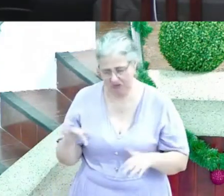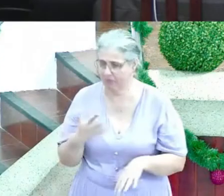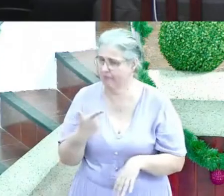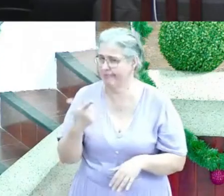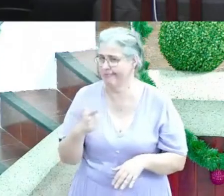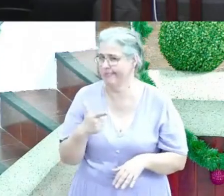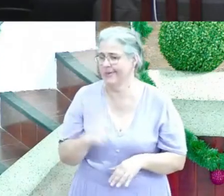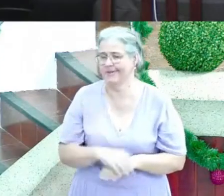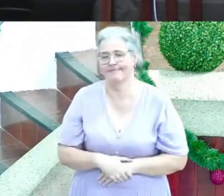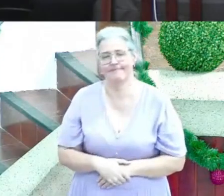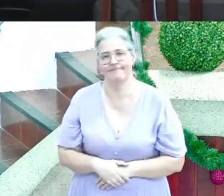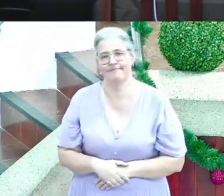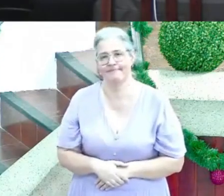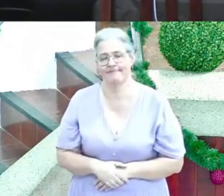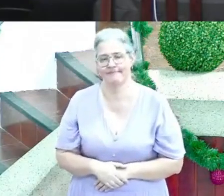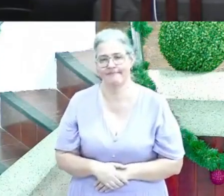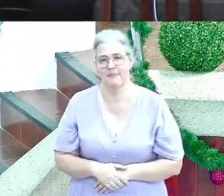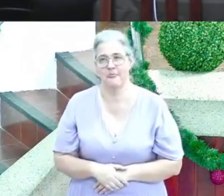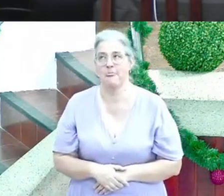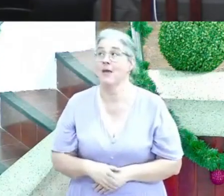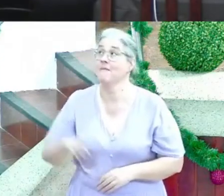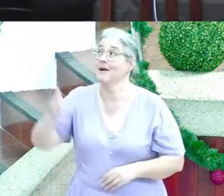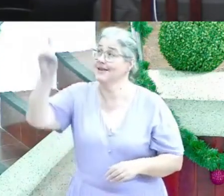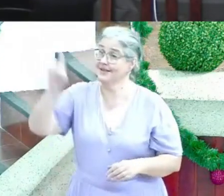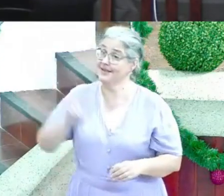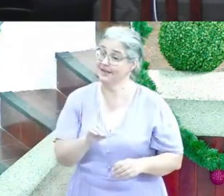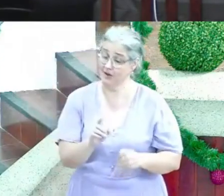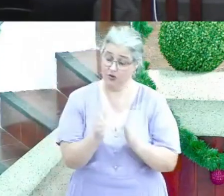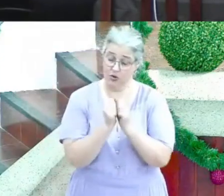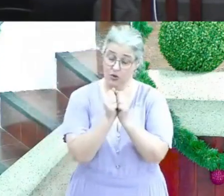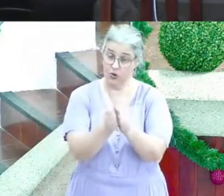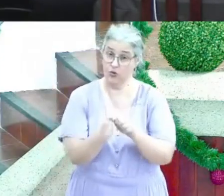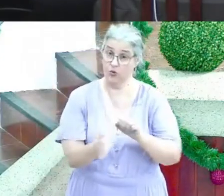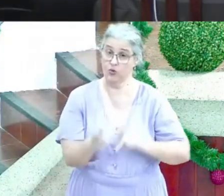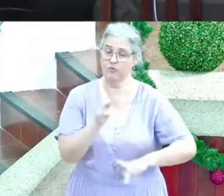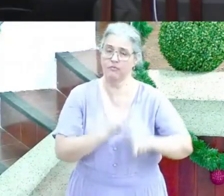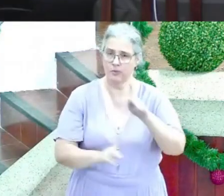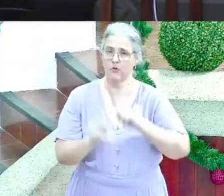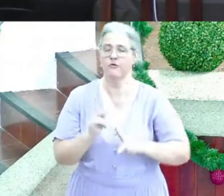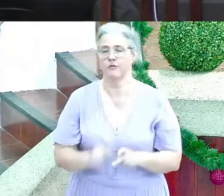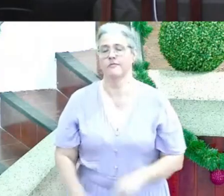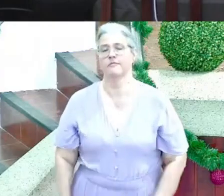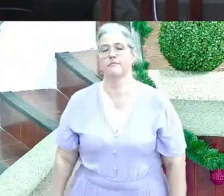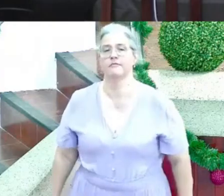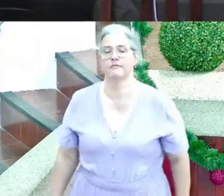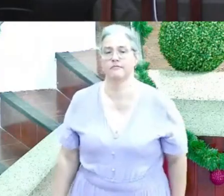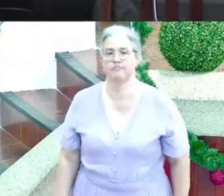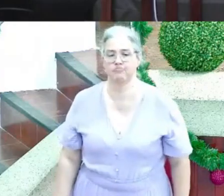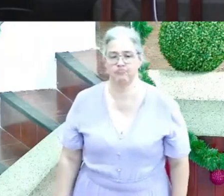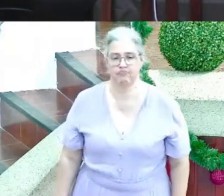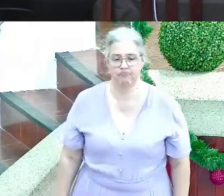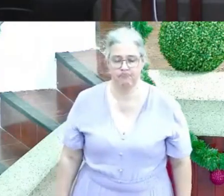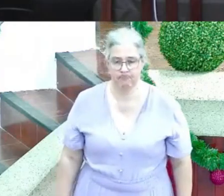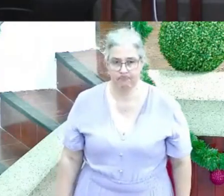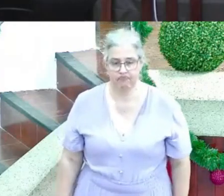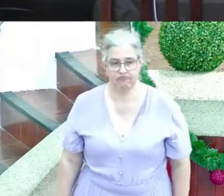Mas Deus habitando no meio do seu povo. No meio do seu